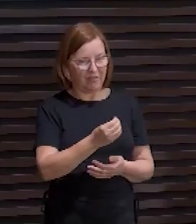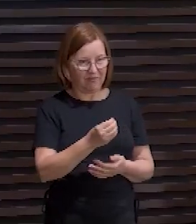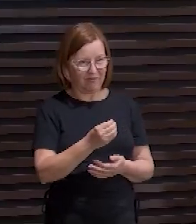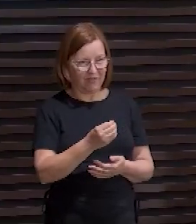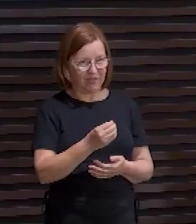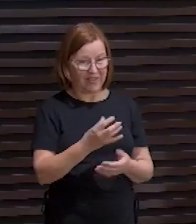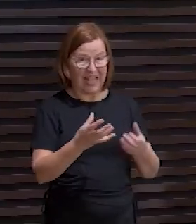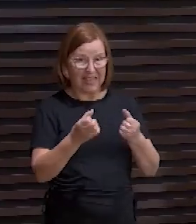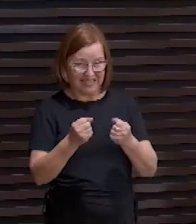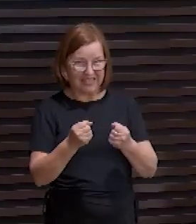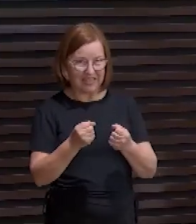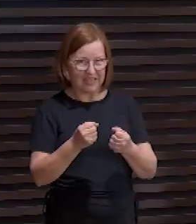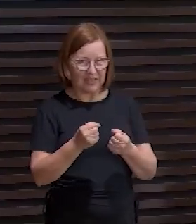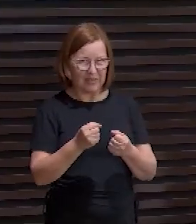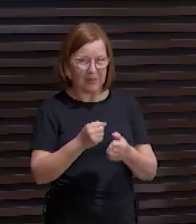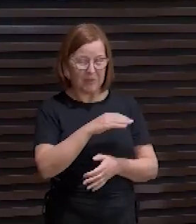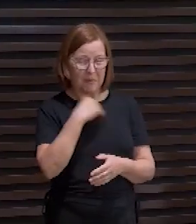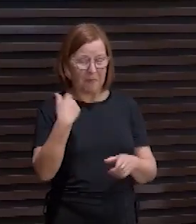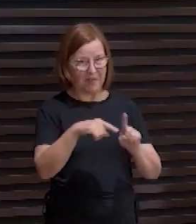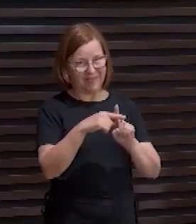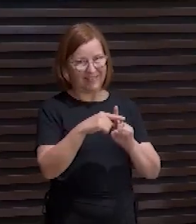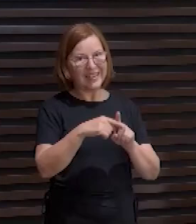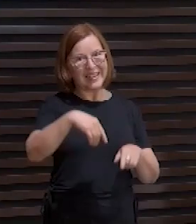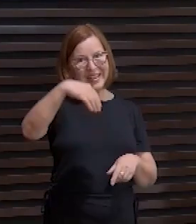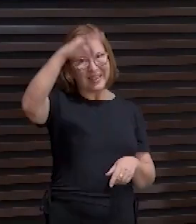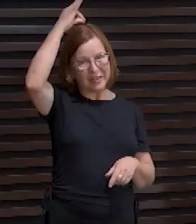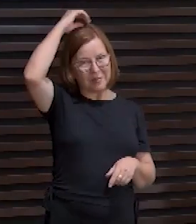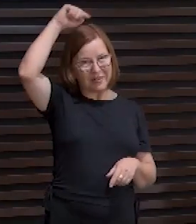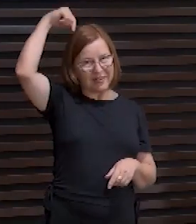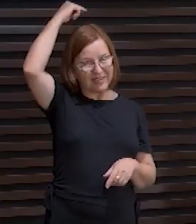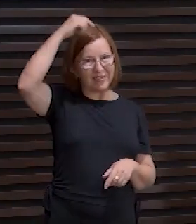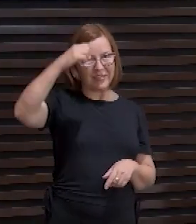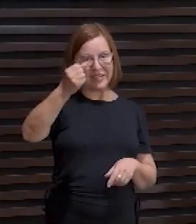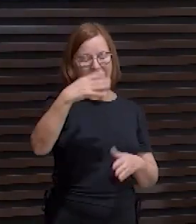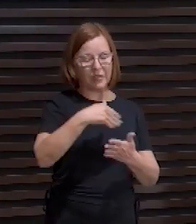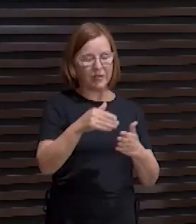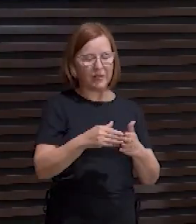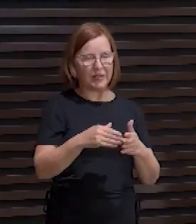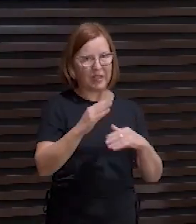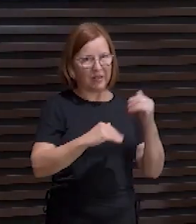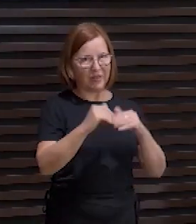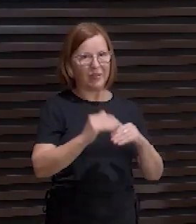moído, e o Espírito Santo revelando toda essa obra no coração da igreja.